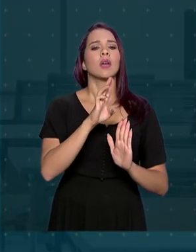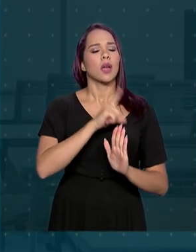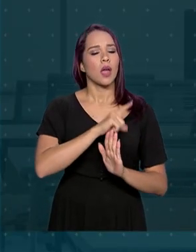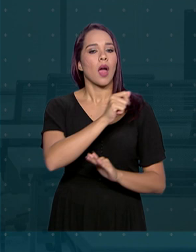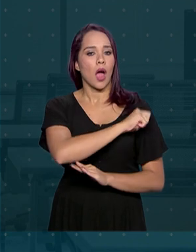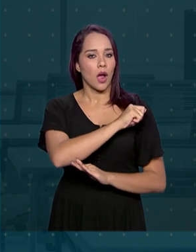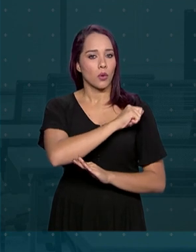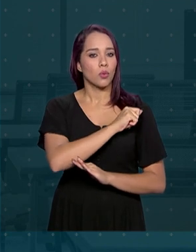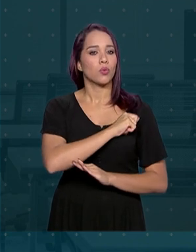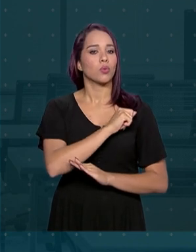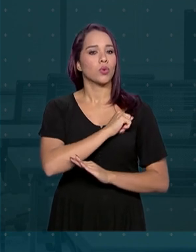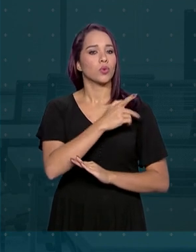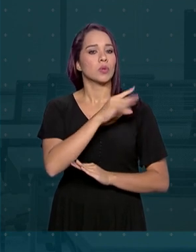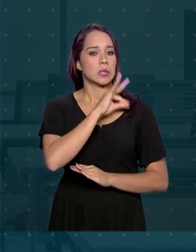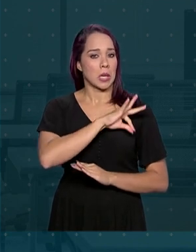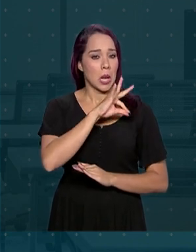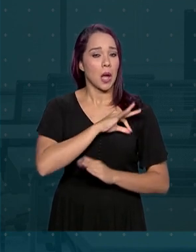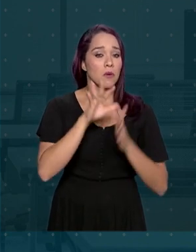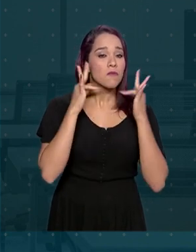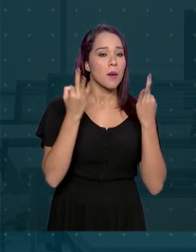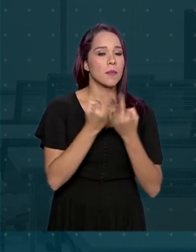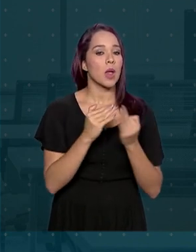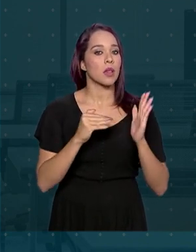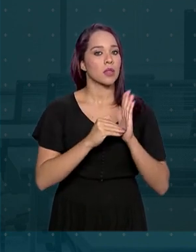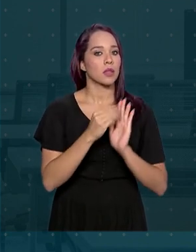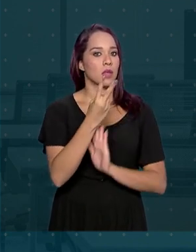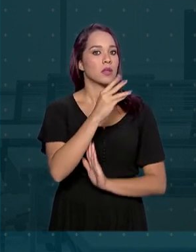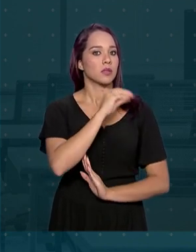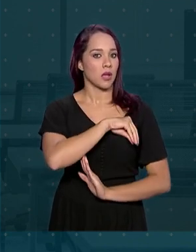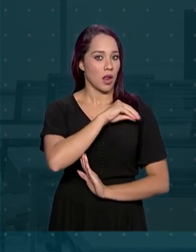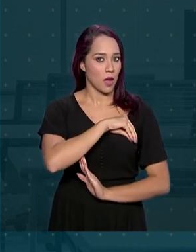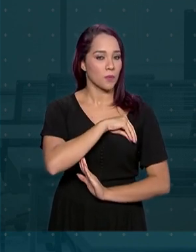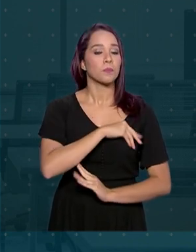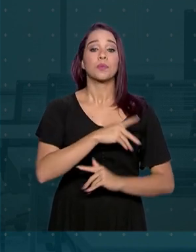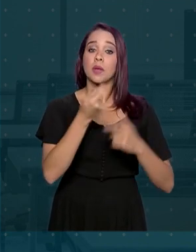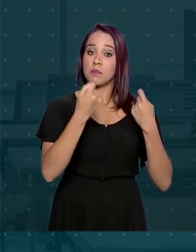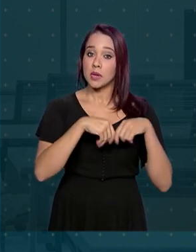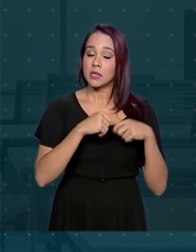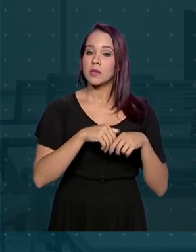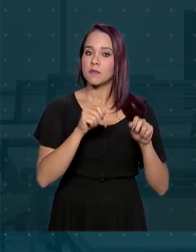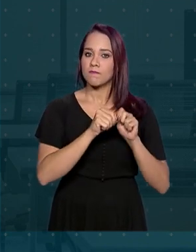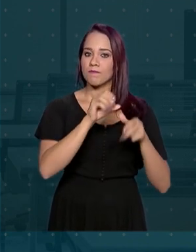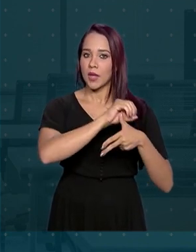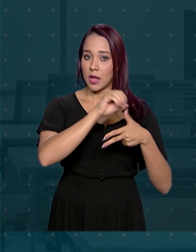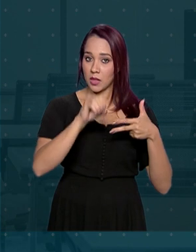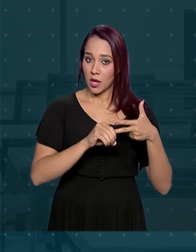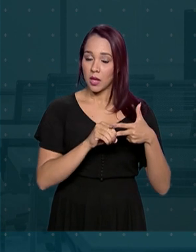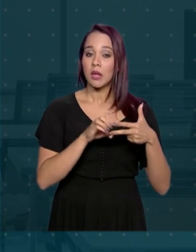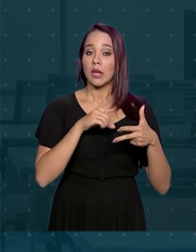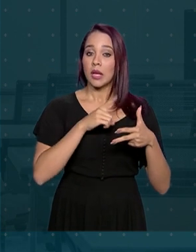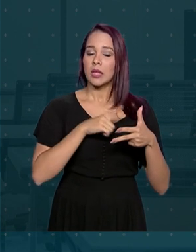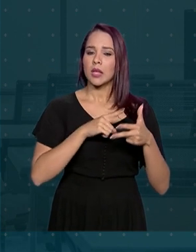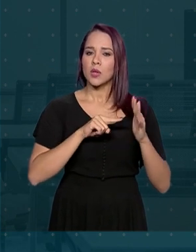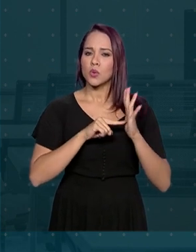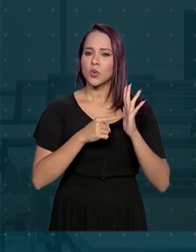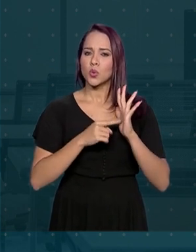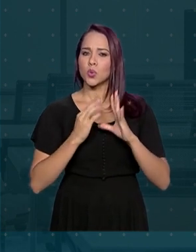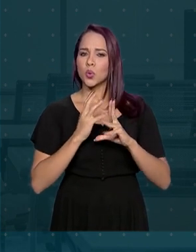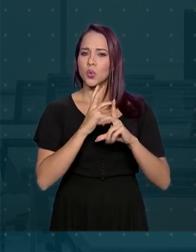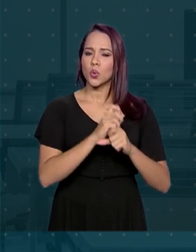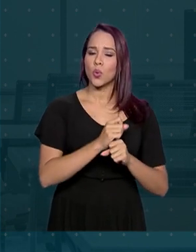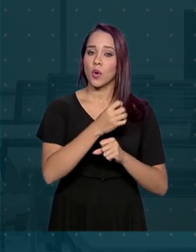renda per capita mensal familiar de até três salários mínimos. É preciso ter feito o Enem e obtido pelo menos